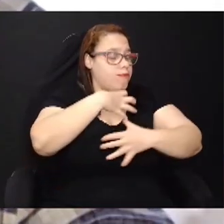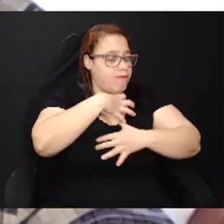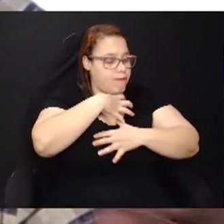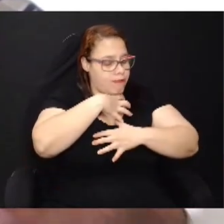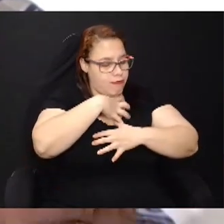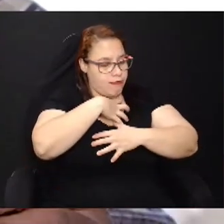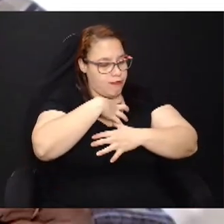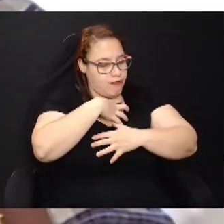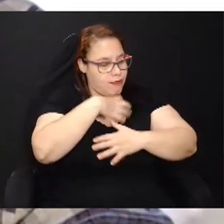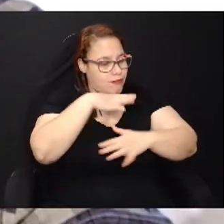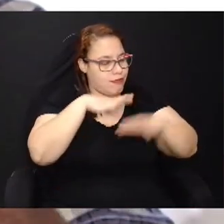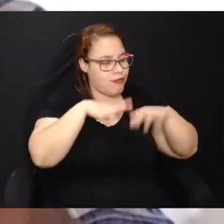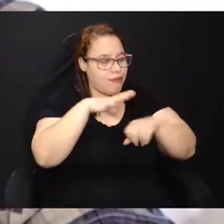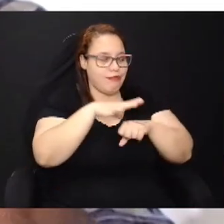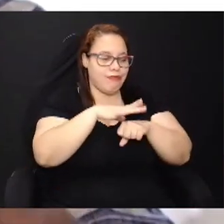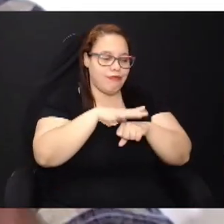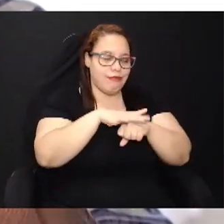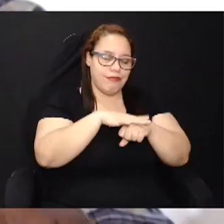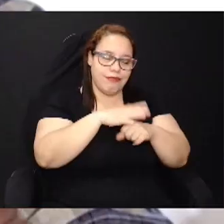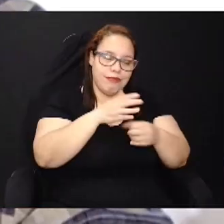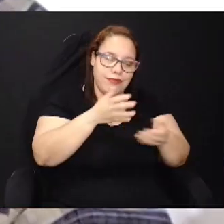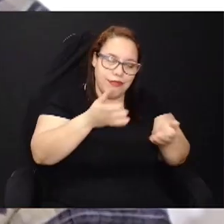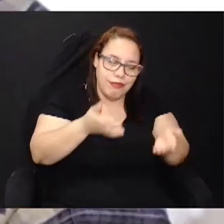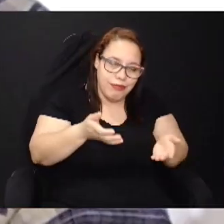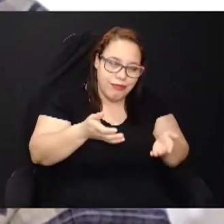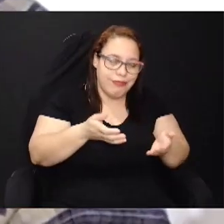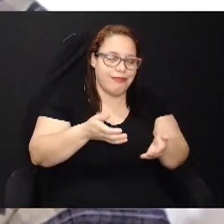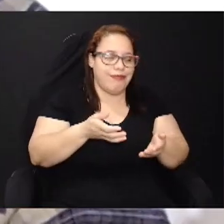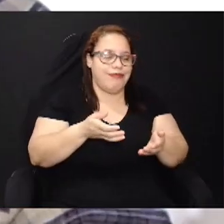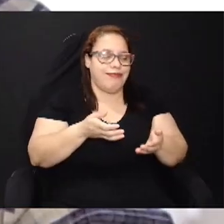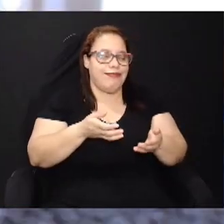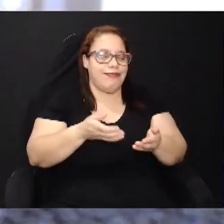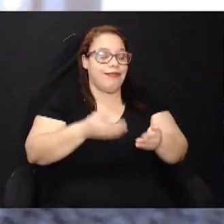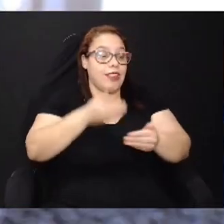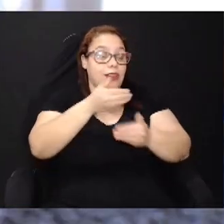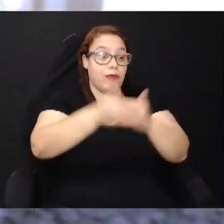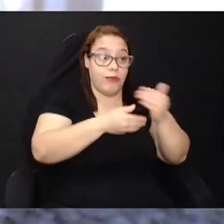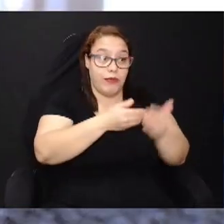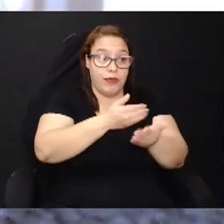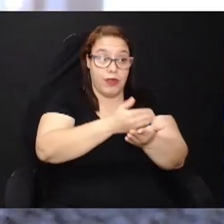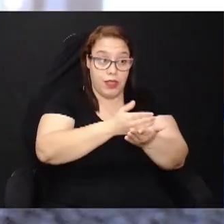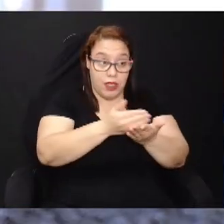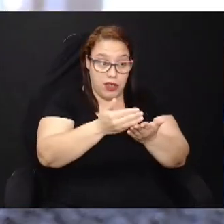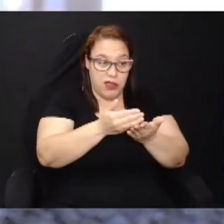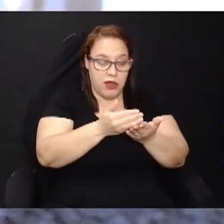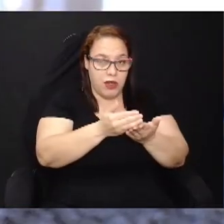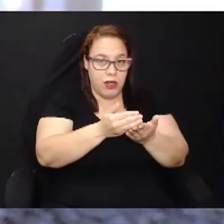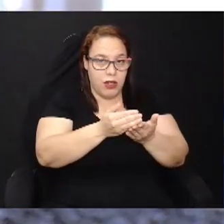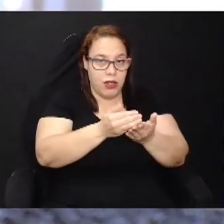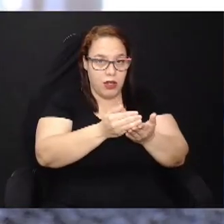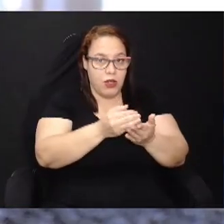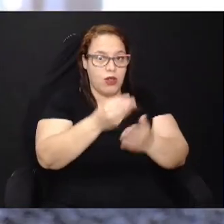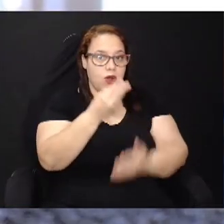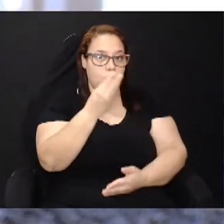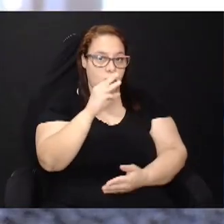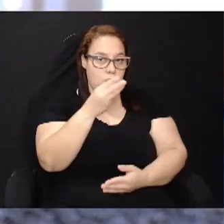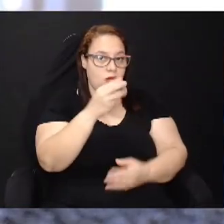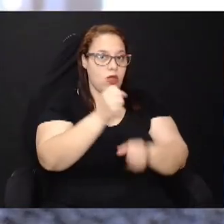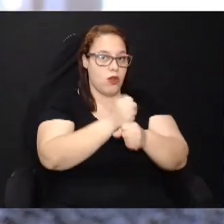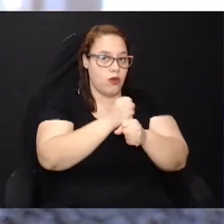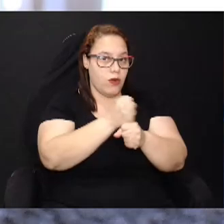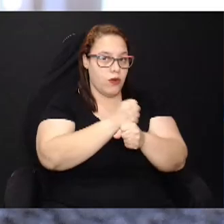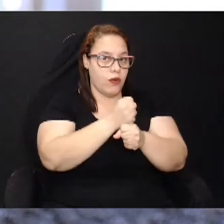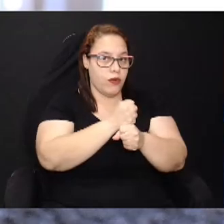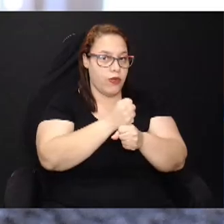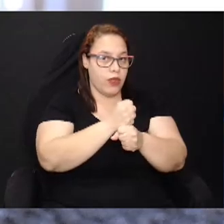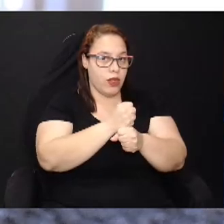tem uma vida. E esse enfoque a gente vem dando desde cedo. Quando eu estava no terceiro ano da faculdade, nós montamos um grupo de